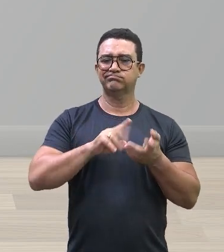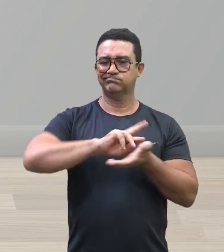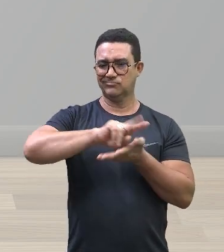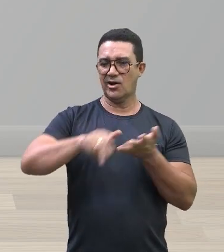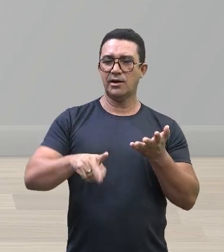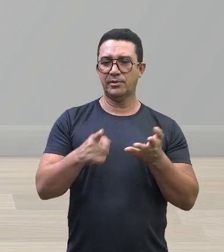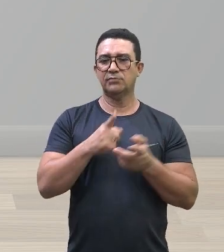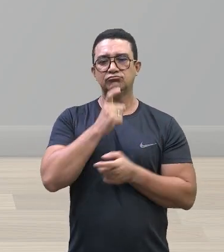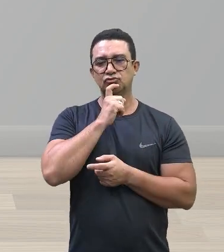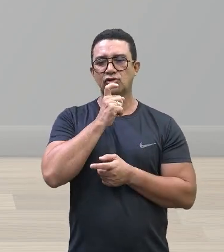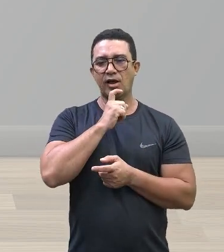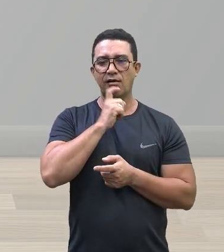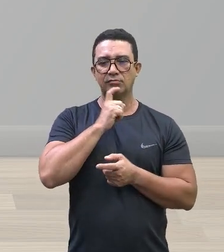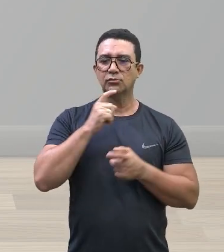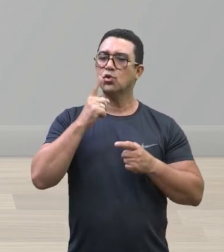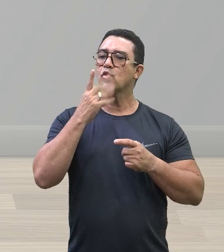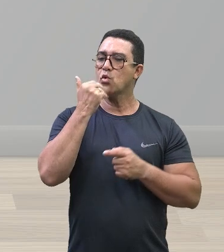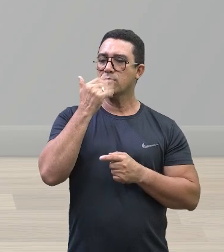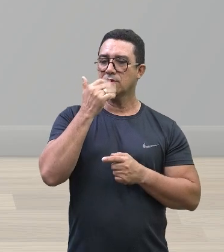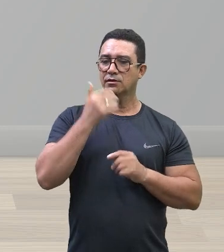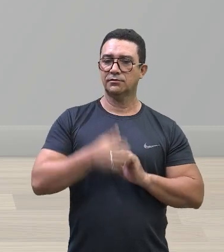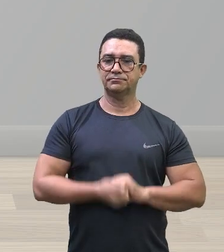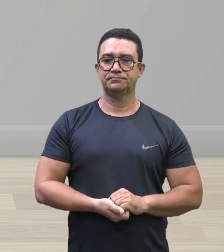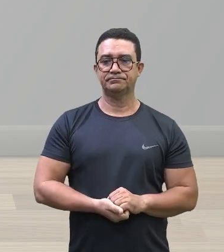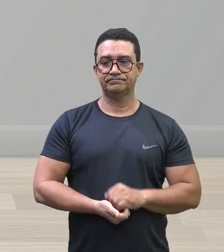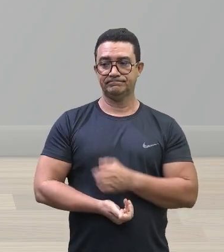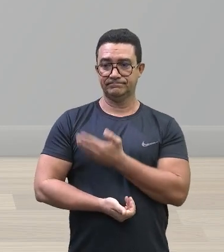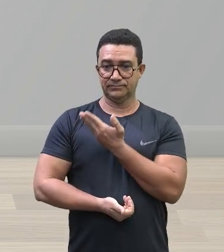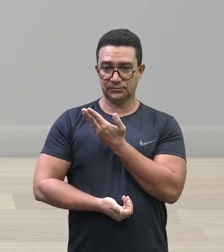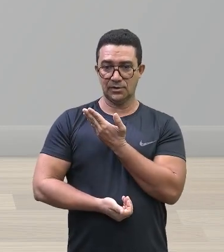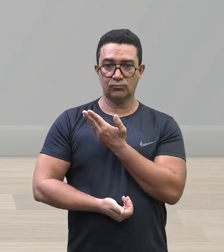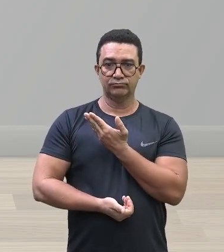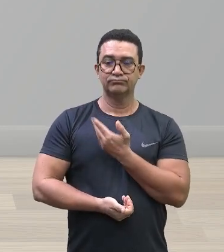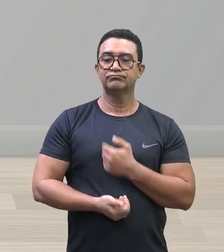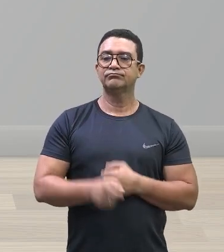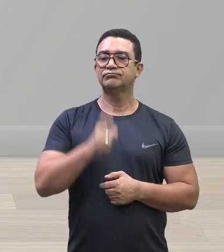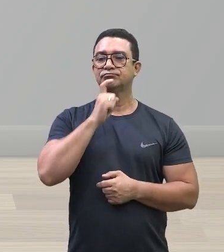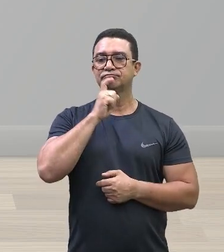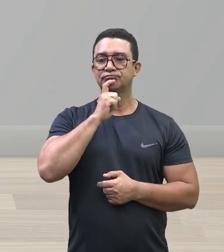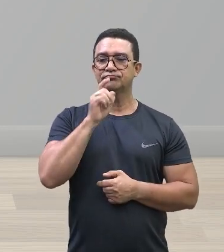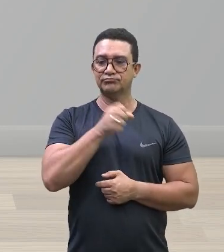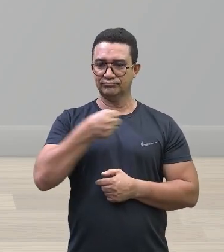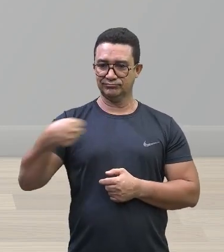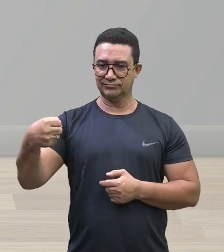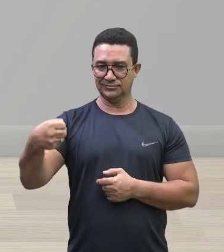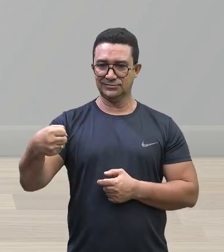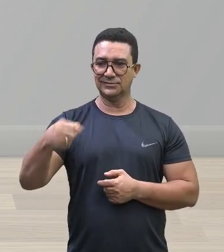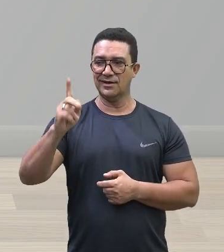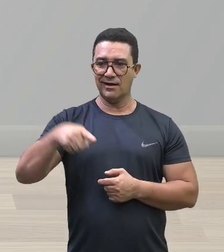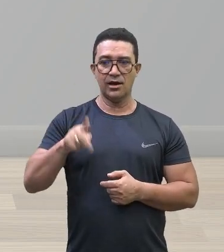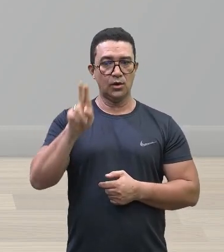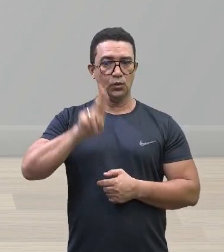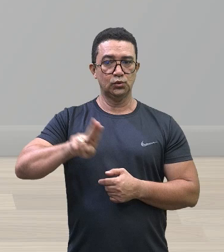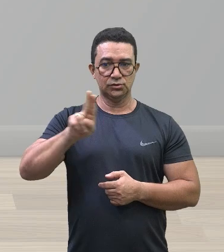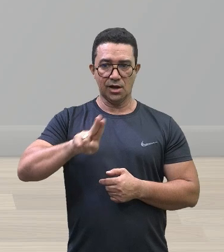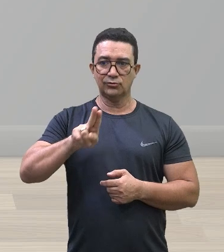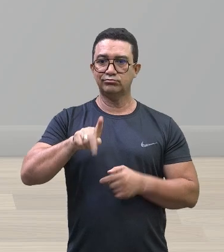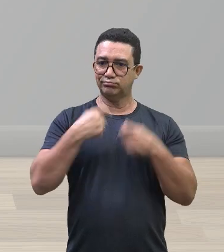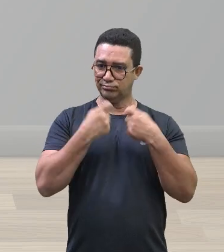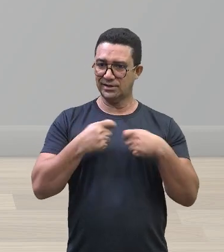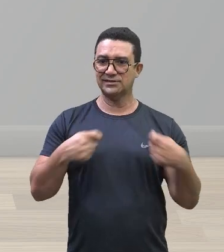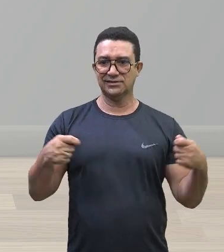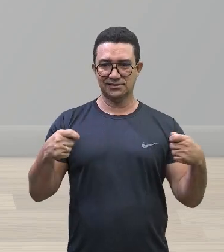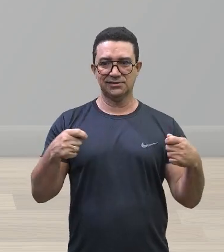tá? E aí, no caso, esse é um equipamento, um dispositivo que se utiliza da energia elétrica,